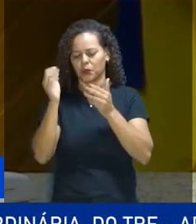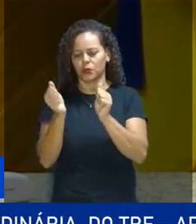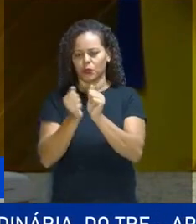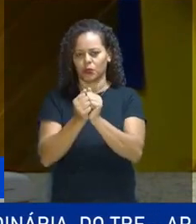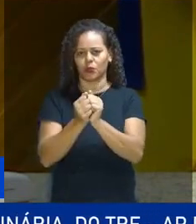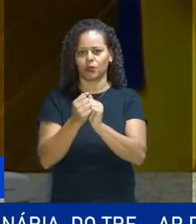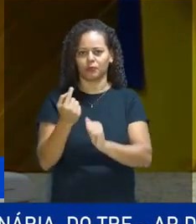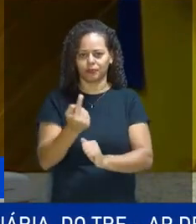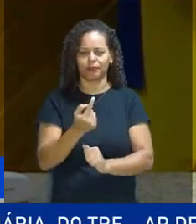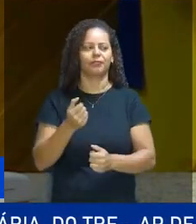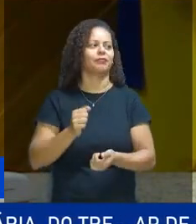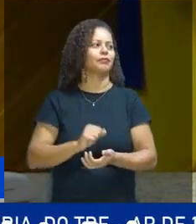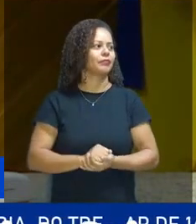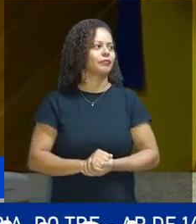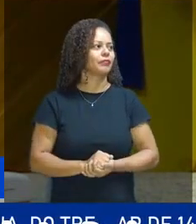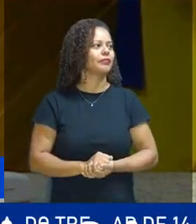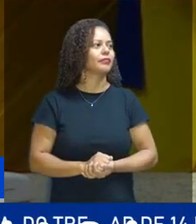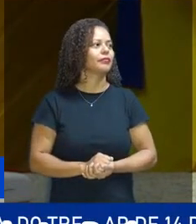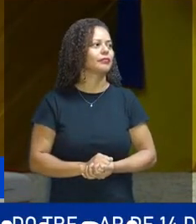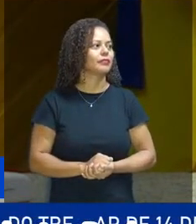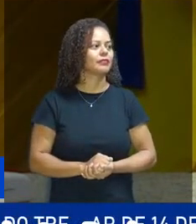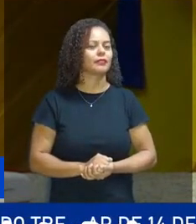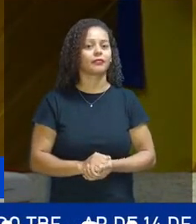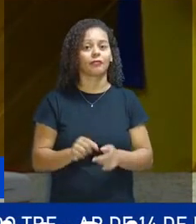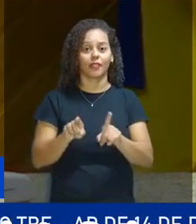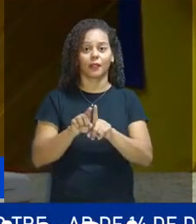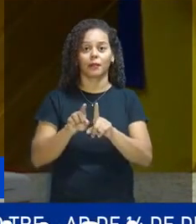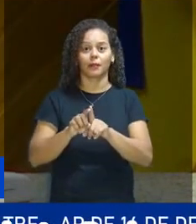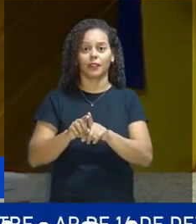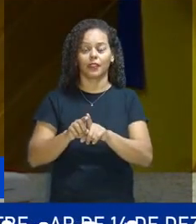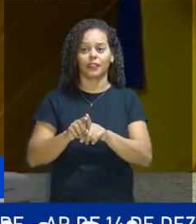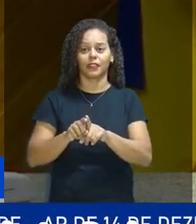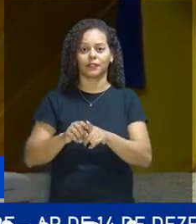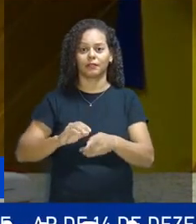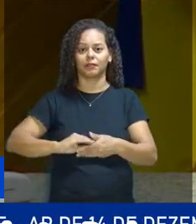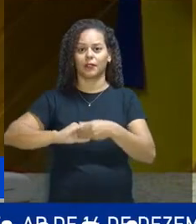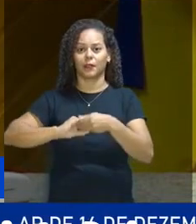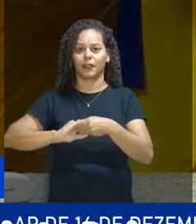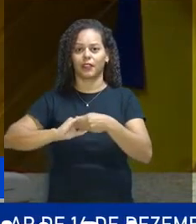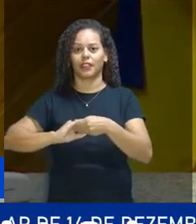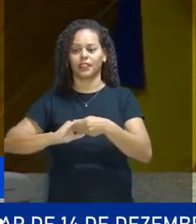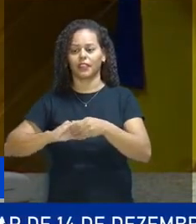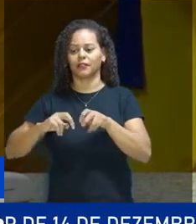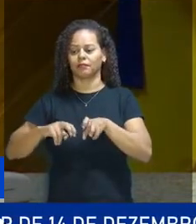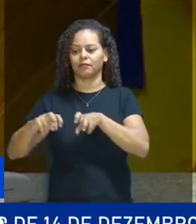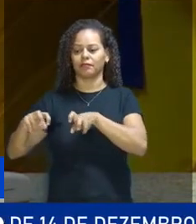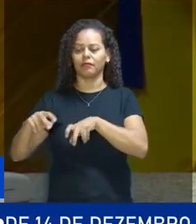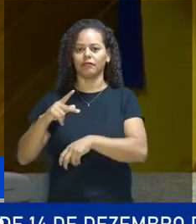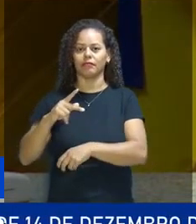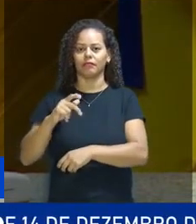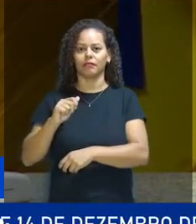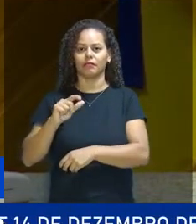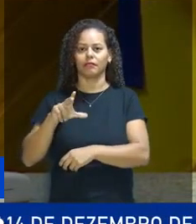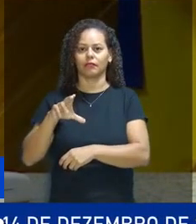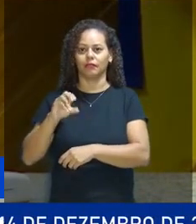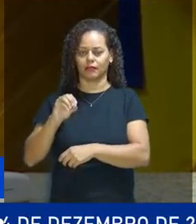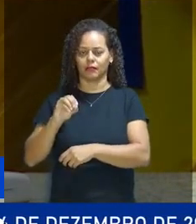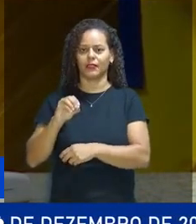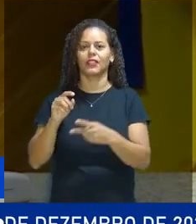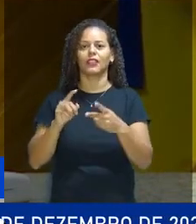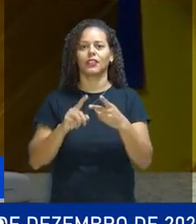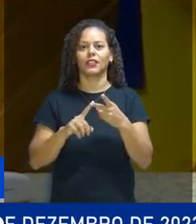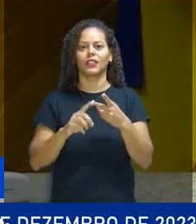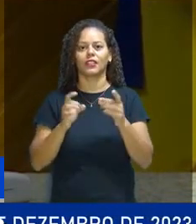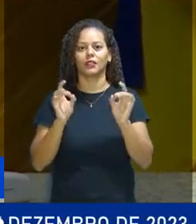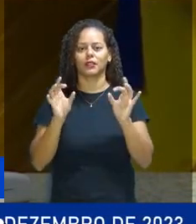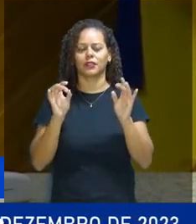Judiciária Ordinária do TRE. Quero cumprimentar os pares que estão presentes aqui, o doutor Paulo Madeira e especialmente